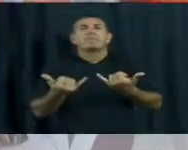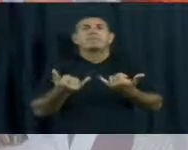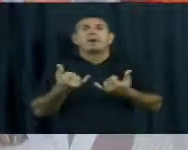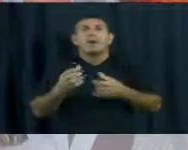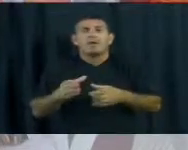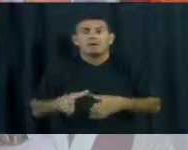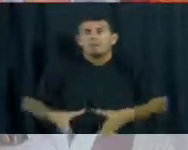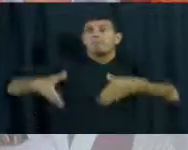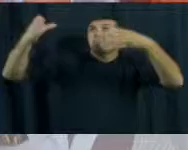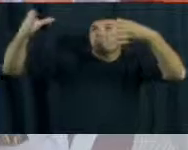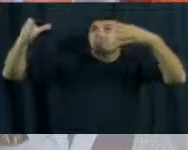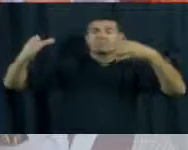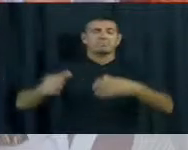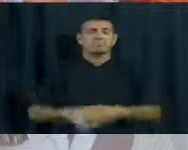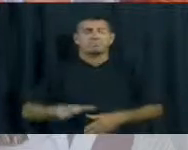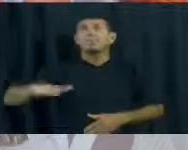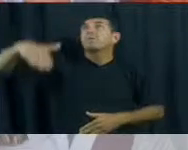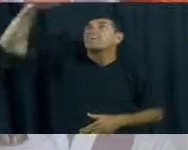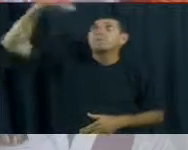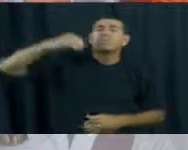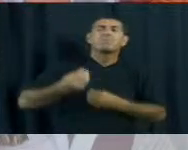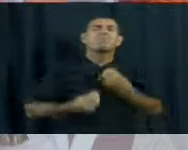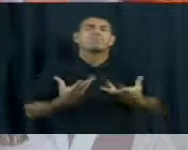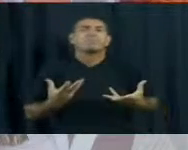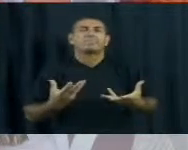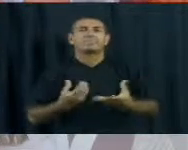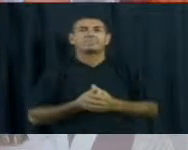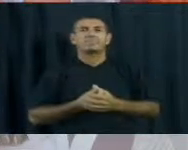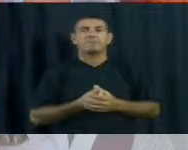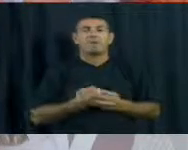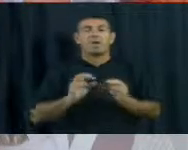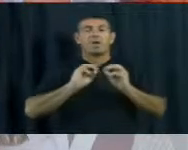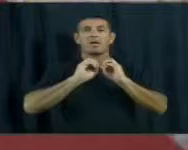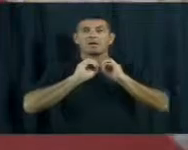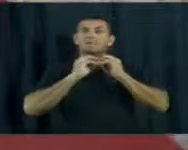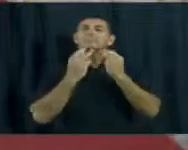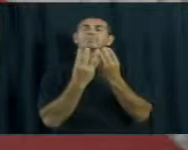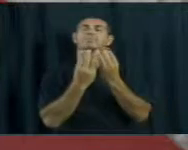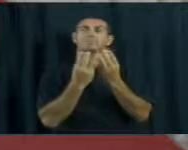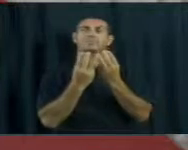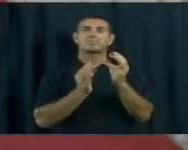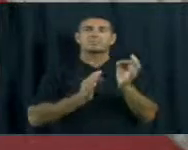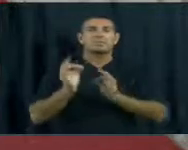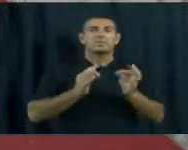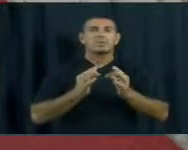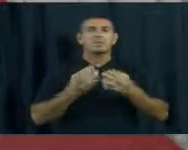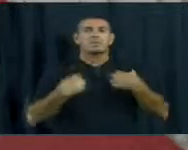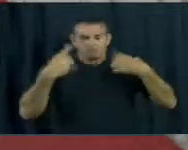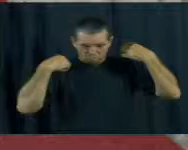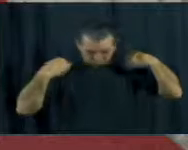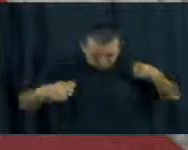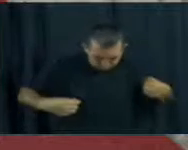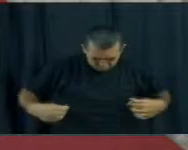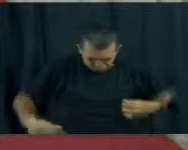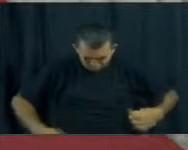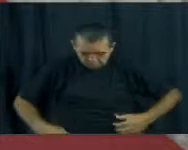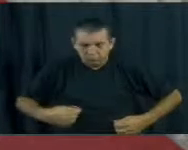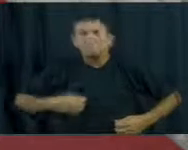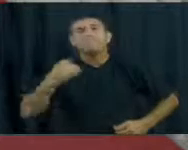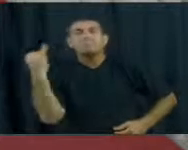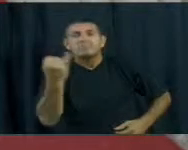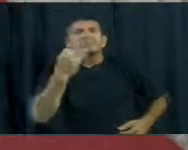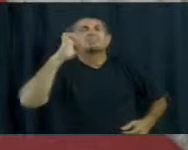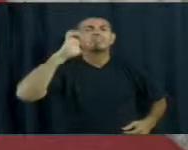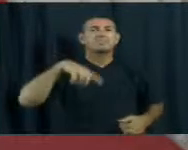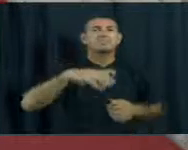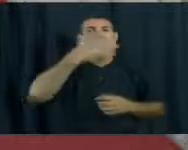bonecos gigantes. Fizemos também a questão também das oficinas, dos adereços de carnaval, que é algo importante para